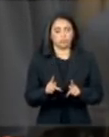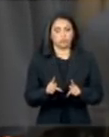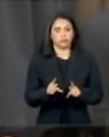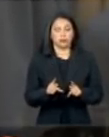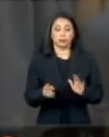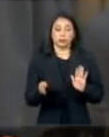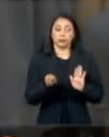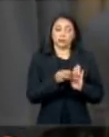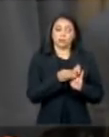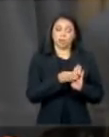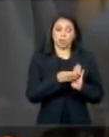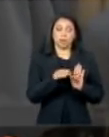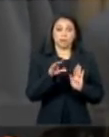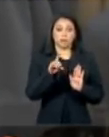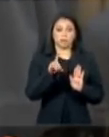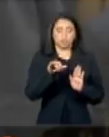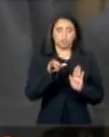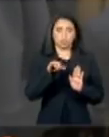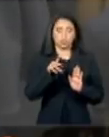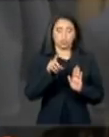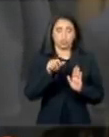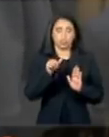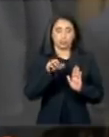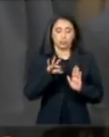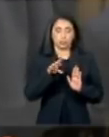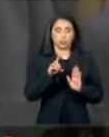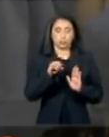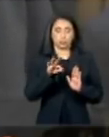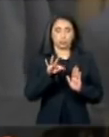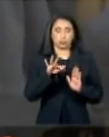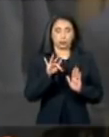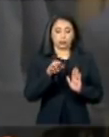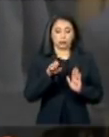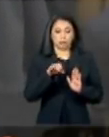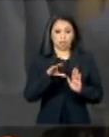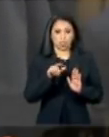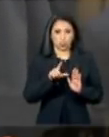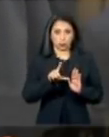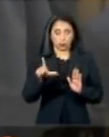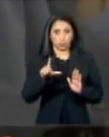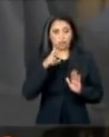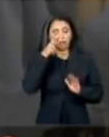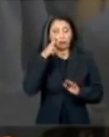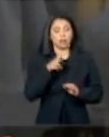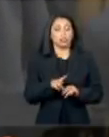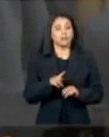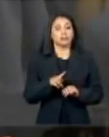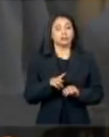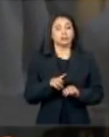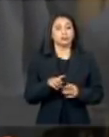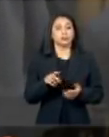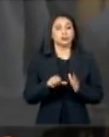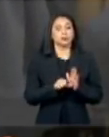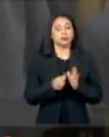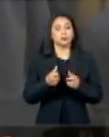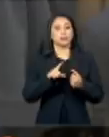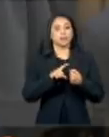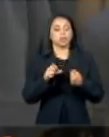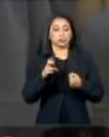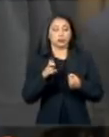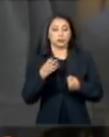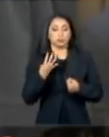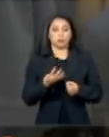oficial a partir dali e começa a receber aposentadoria e daqui vamos a la paz 1º do artigo 54 está